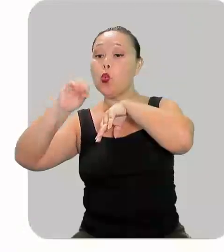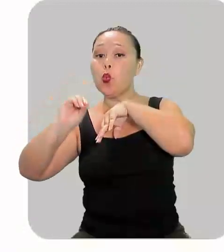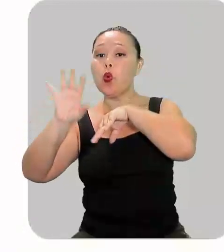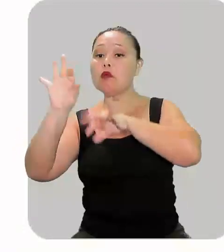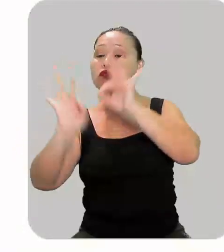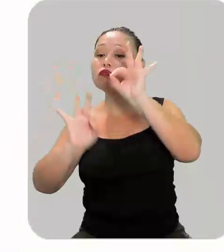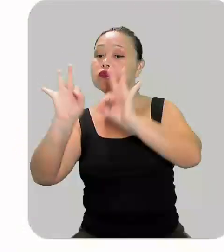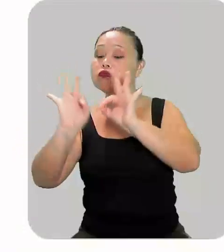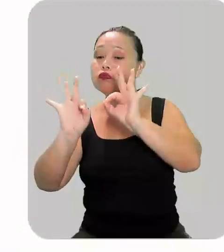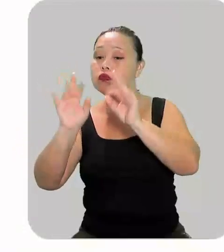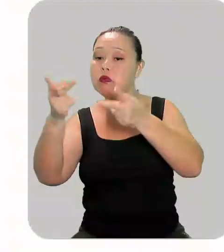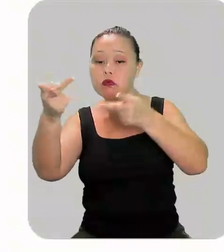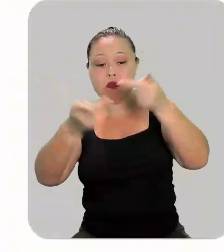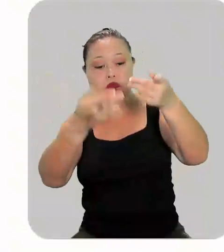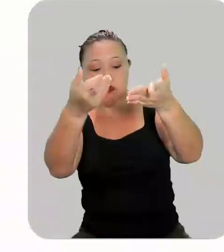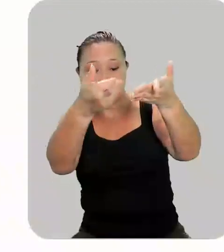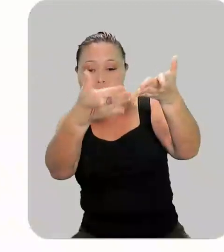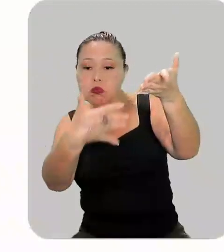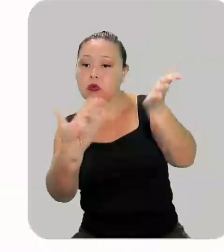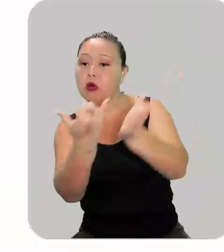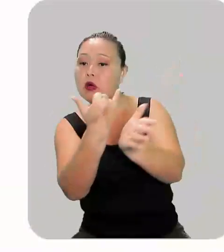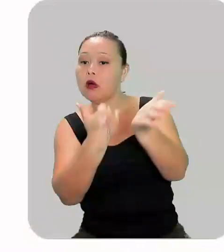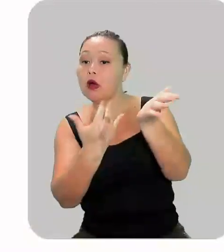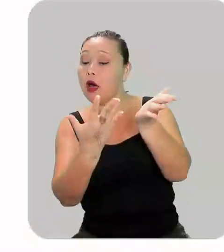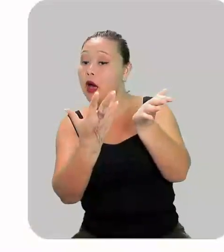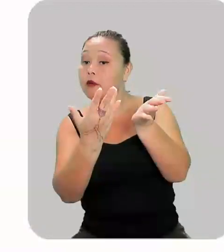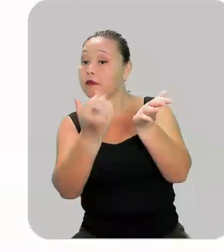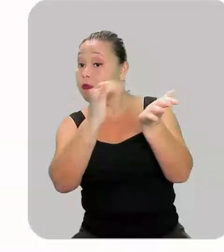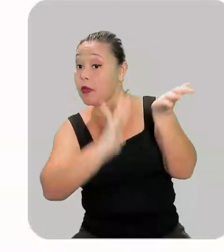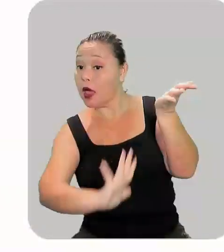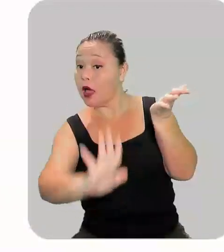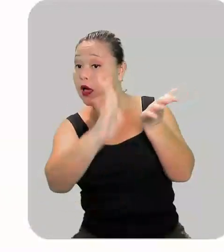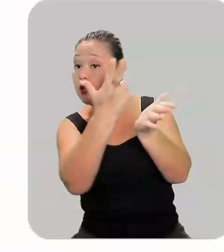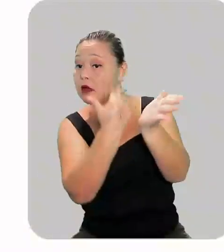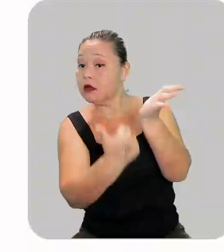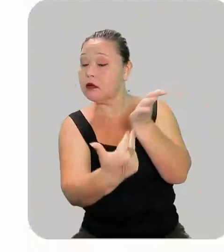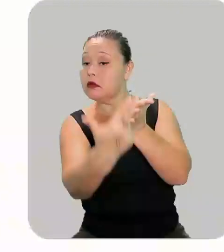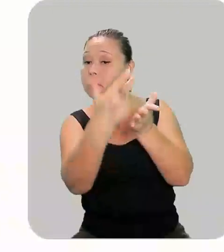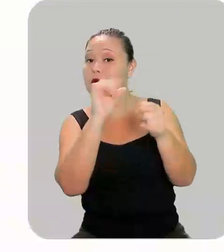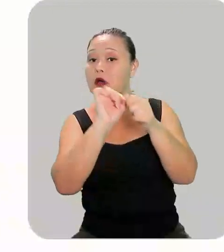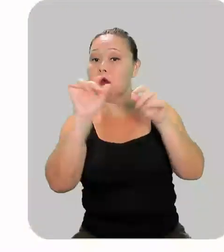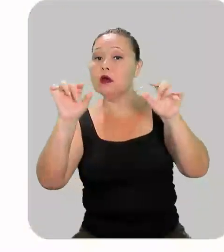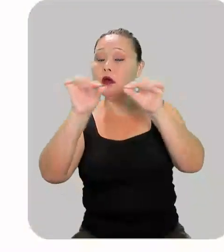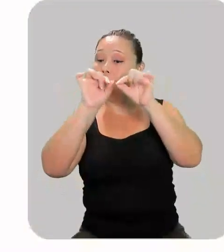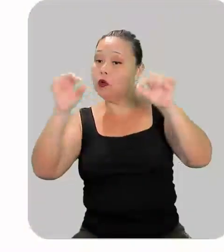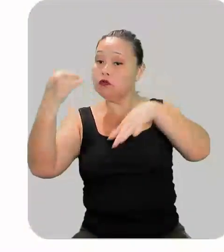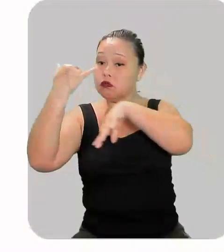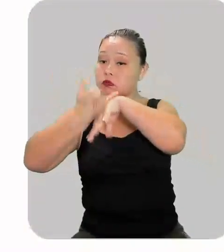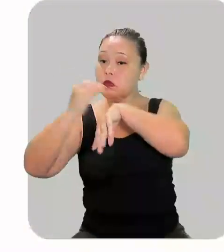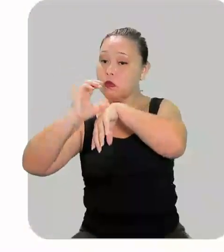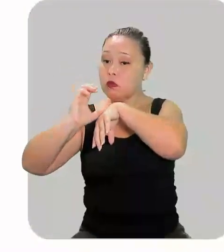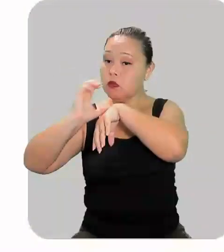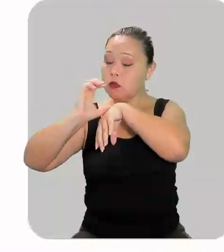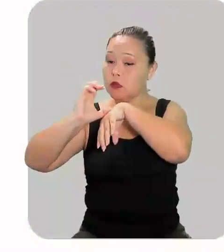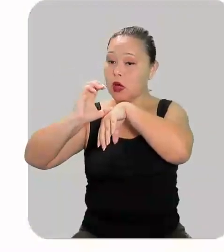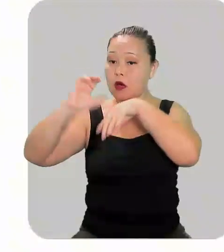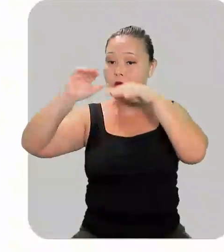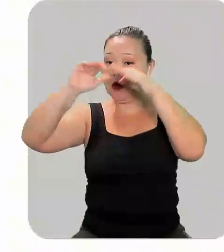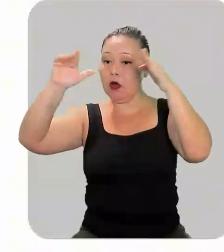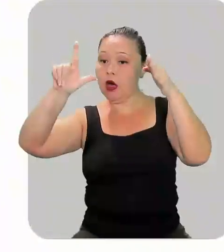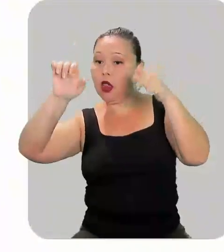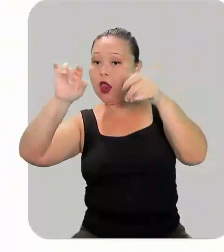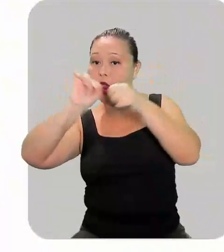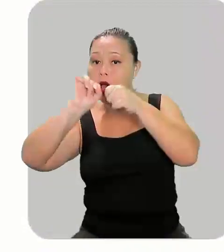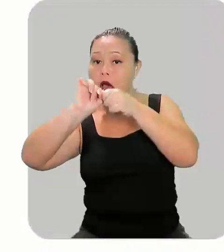dimensões do projeto dadas na figura. O concreto para fazer a laje será fornecida por uma usina